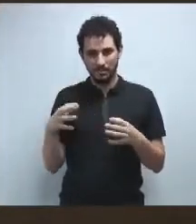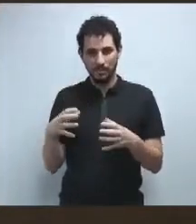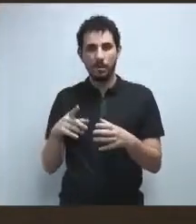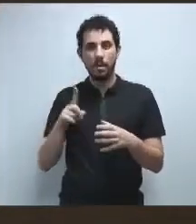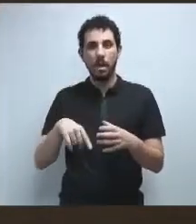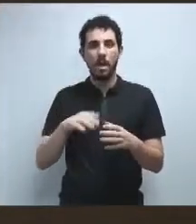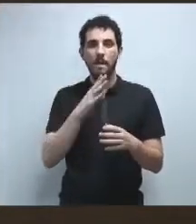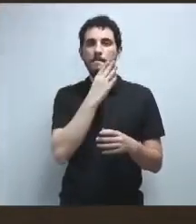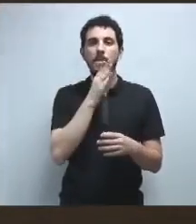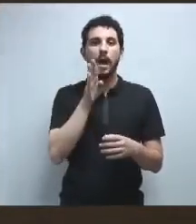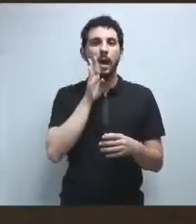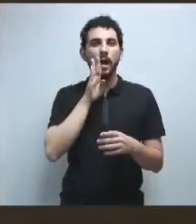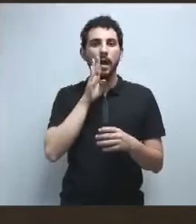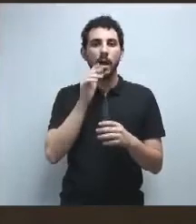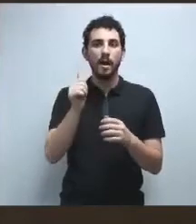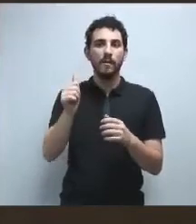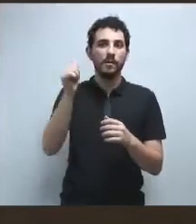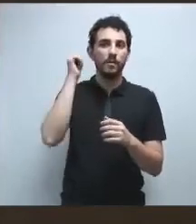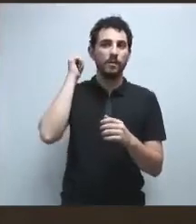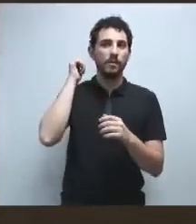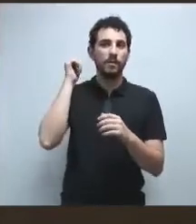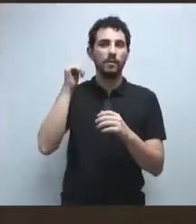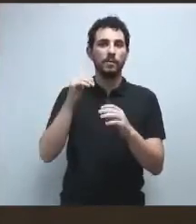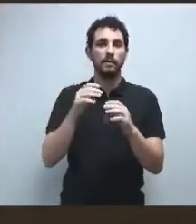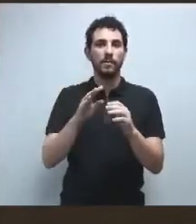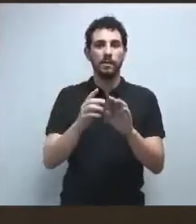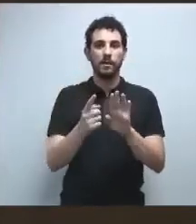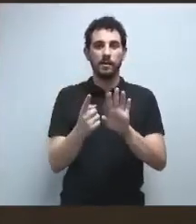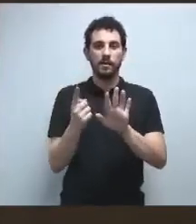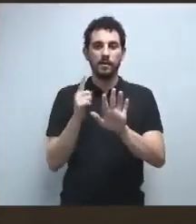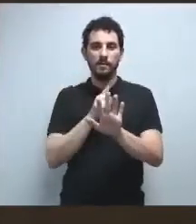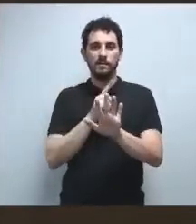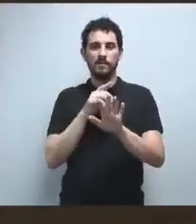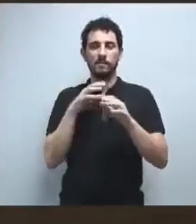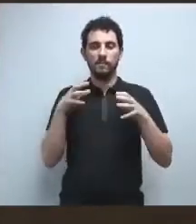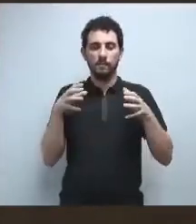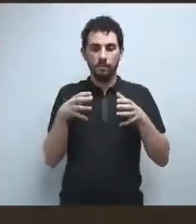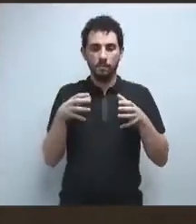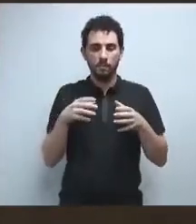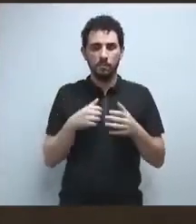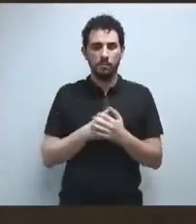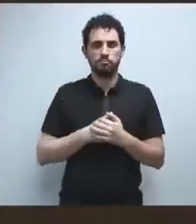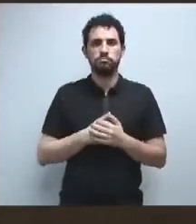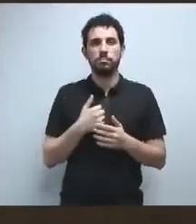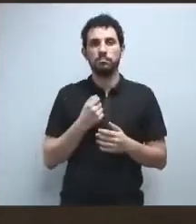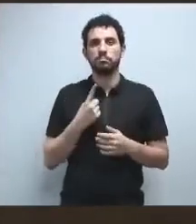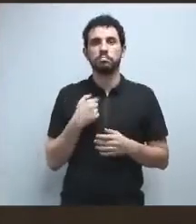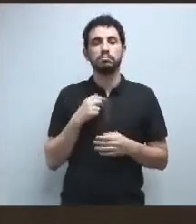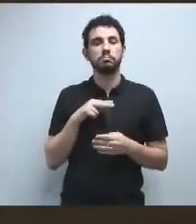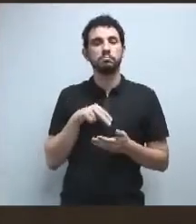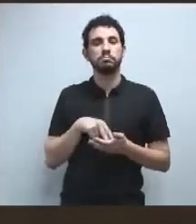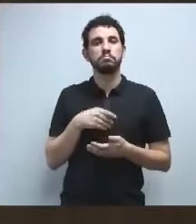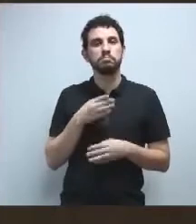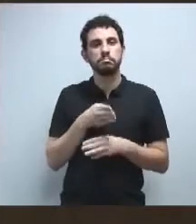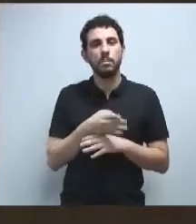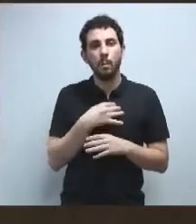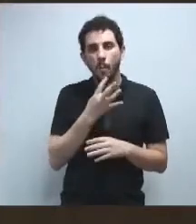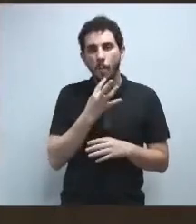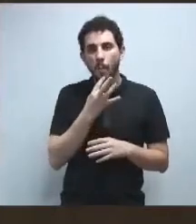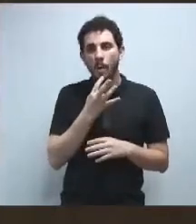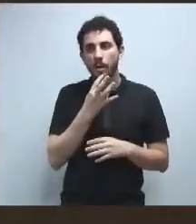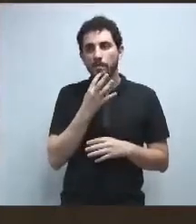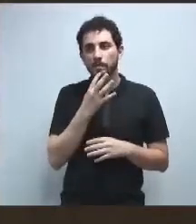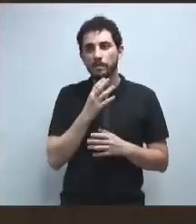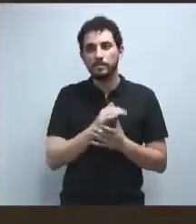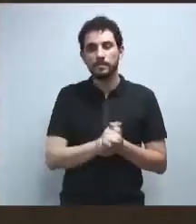bar e quando eu eu quis conhecer quando nós chegamos lá